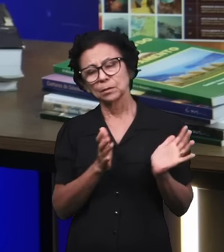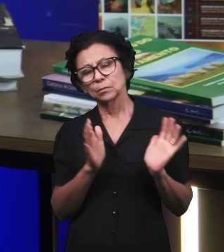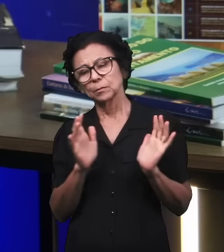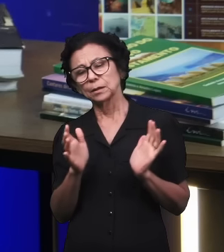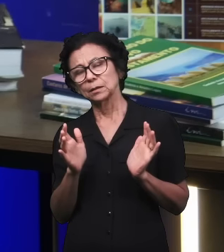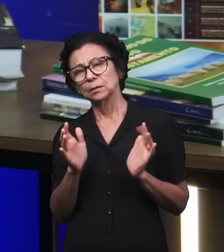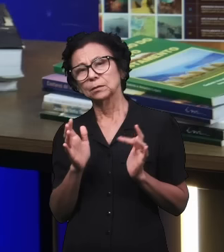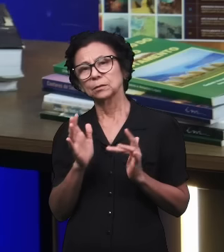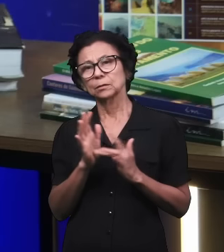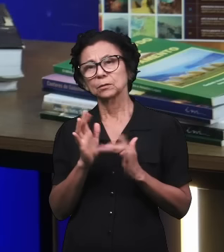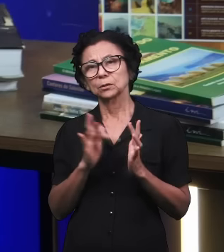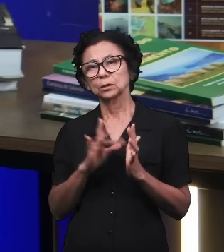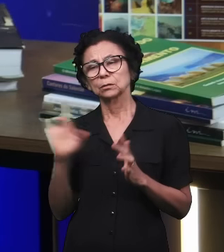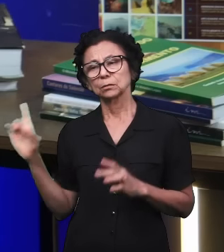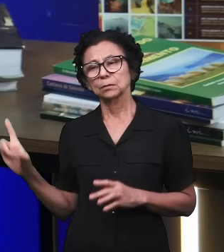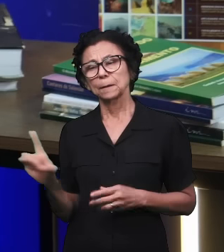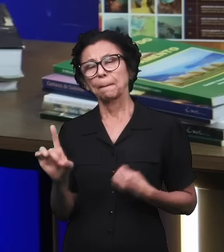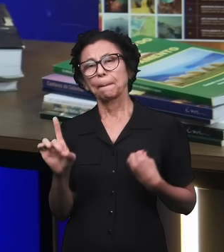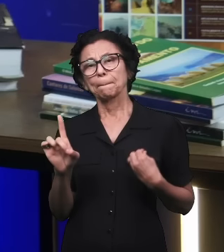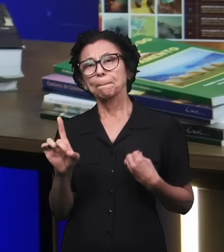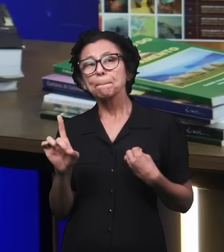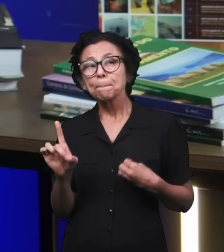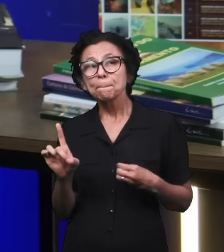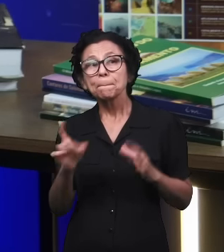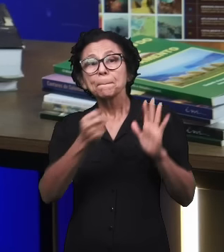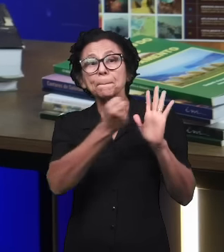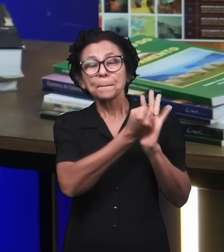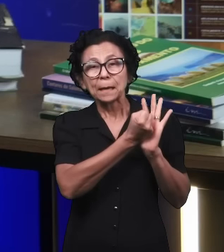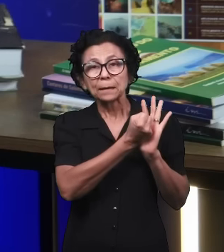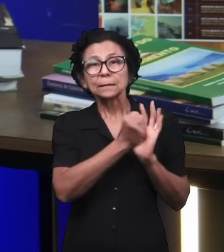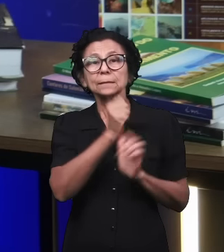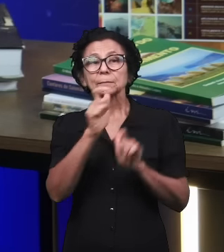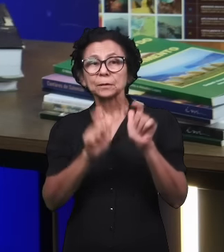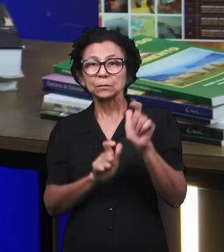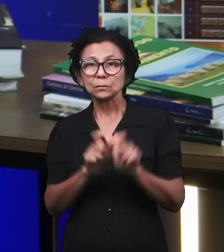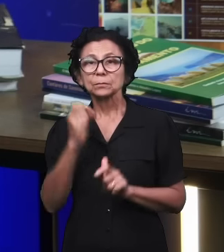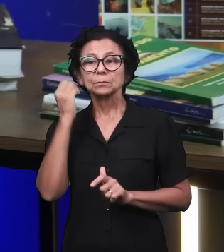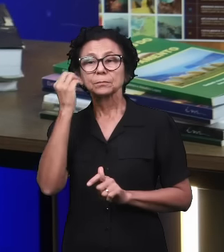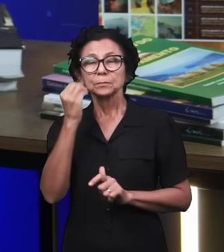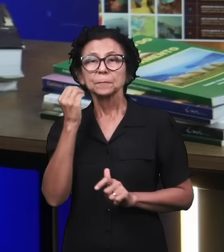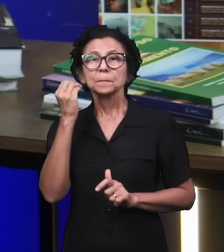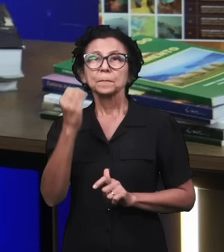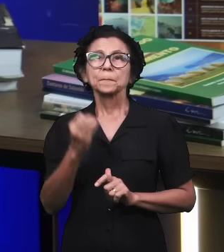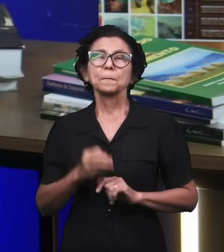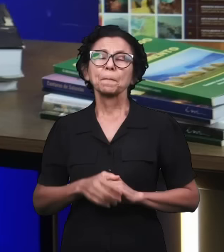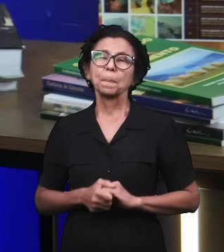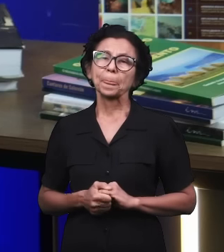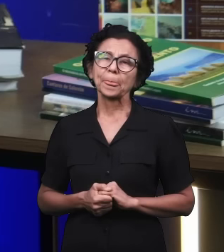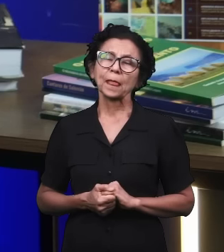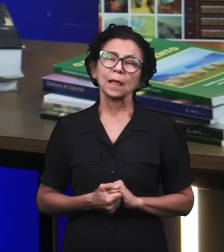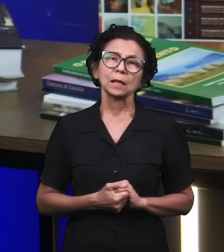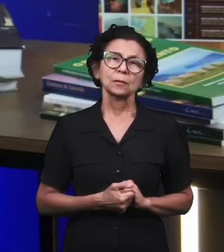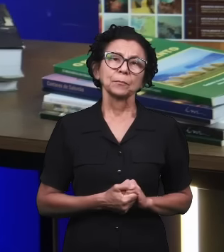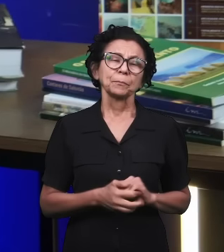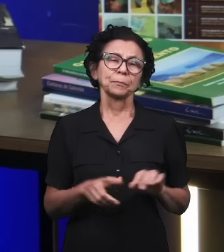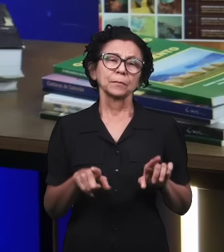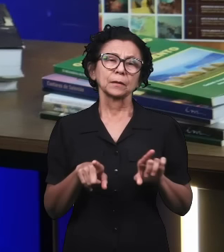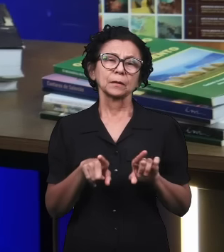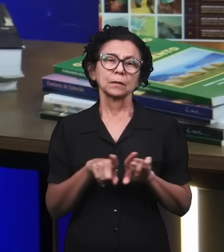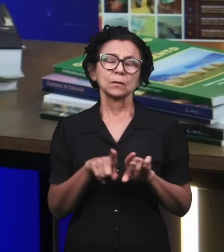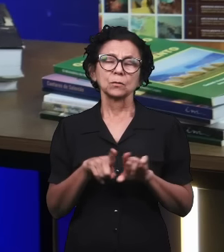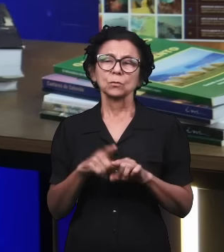essas experiências, marcando, né, os homens, né? Marcou Nicodemos, marcou a